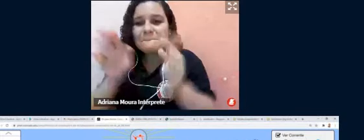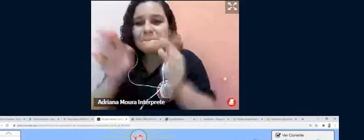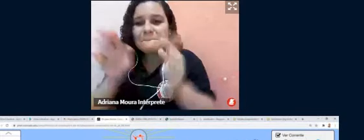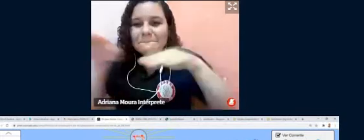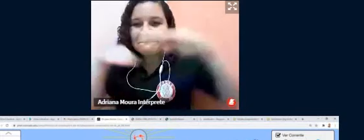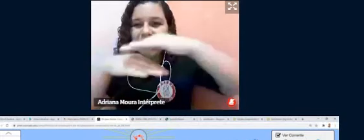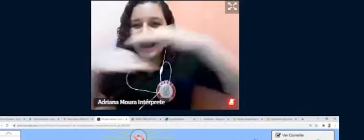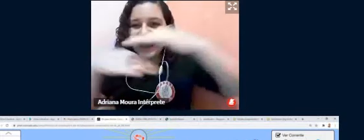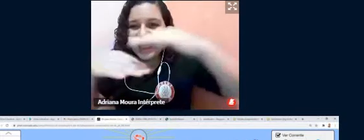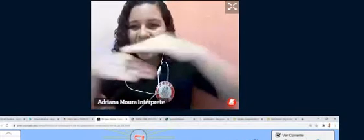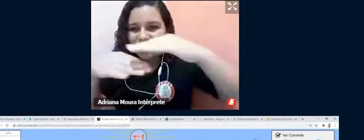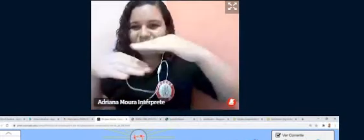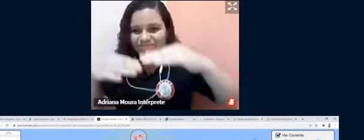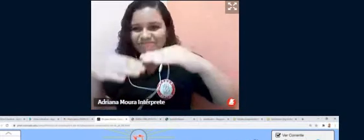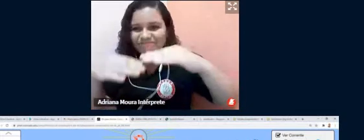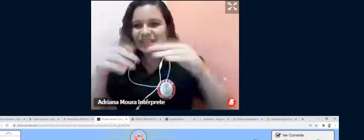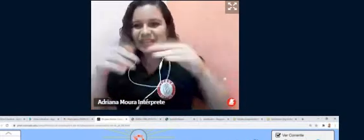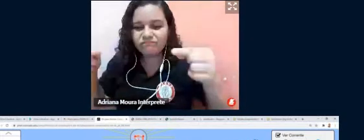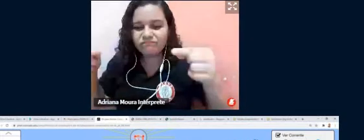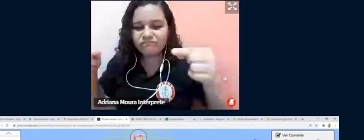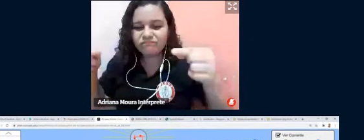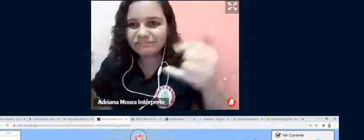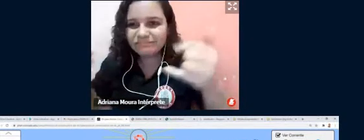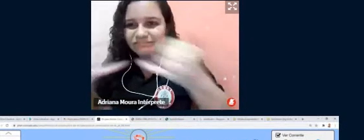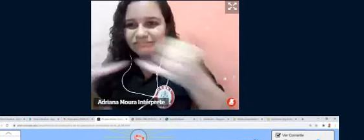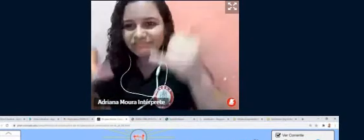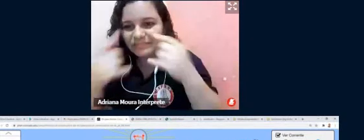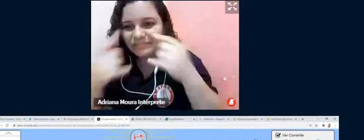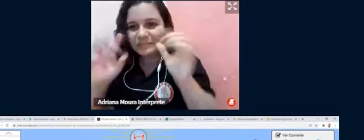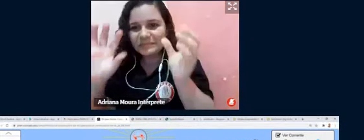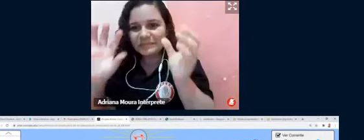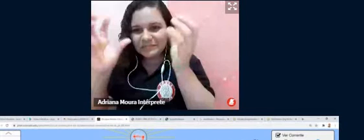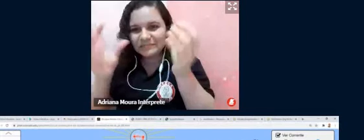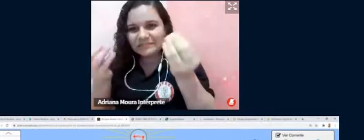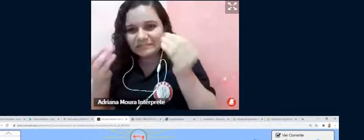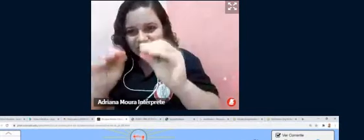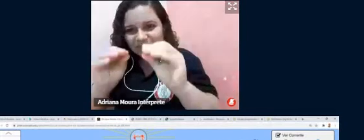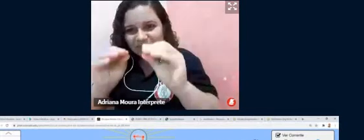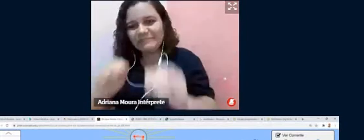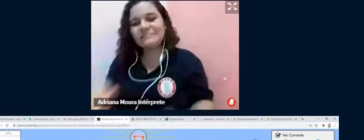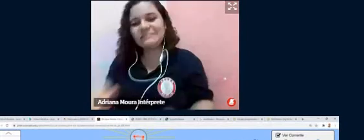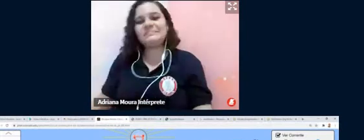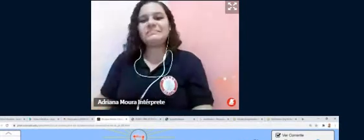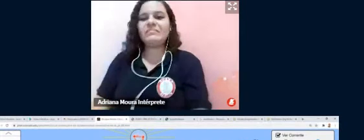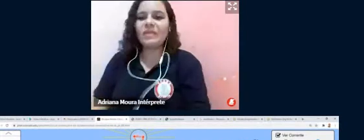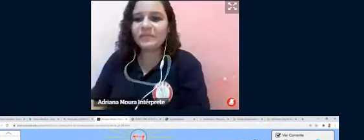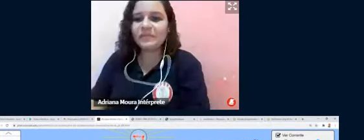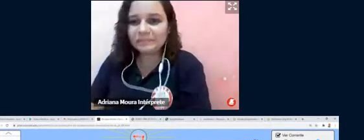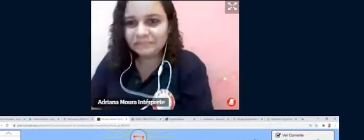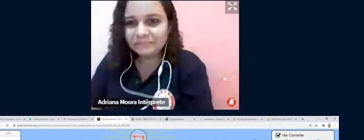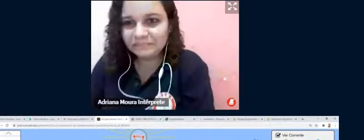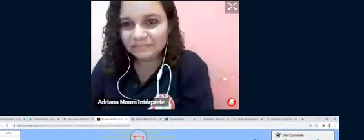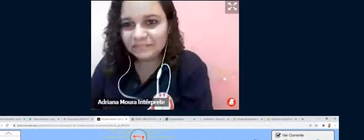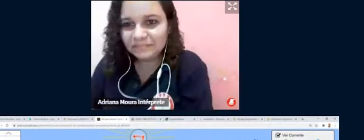eu vou pegar um fio, vou conectar aqui, na extremidade da lâmpada, vou pegar outro fio, vou conectar aqui. Você